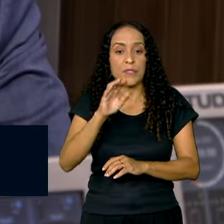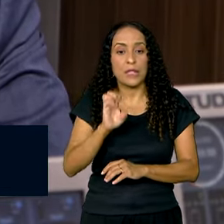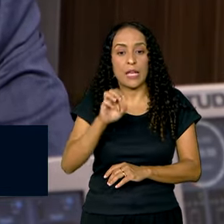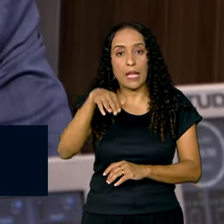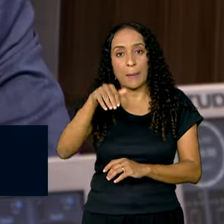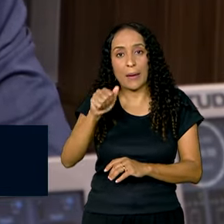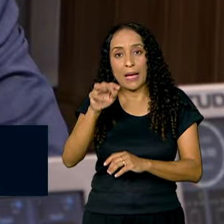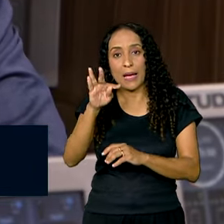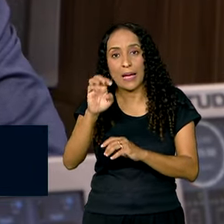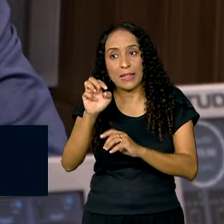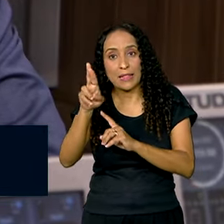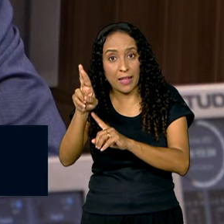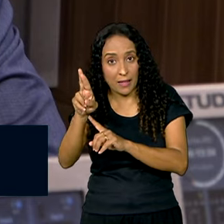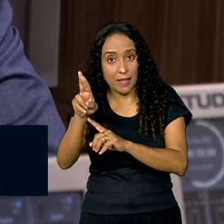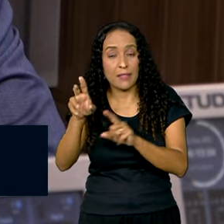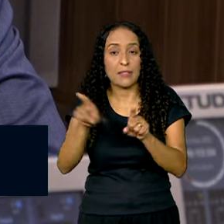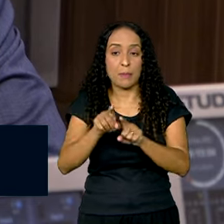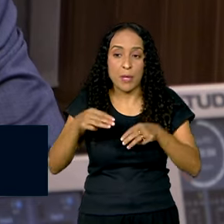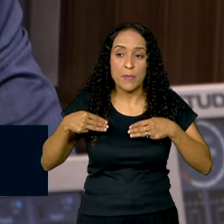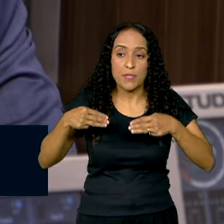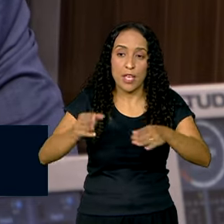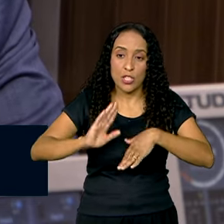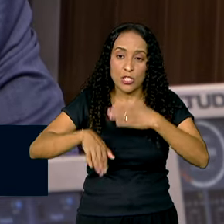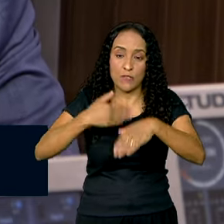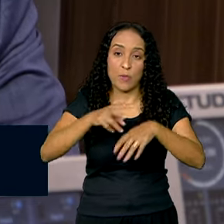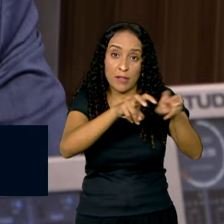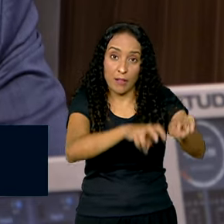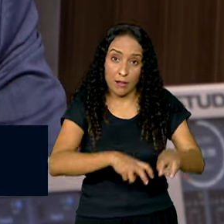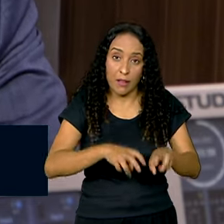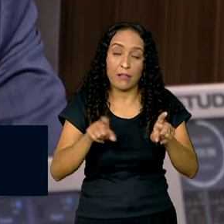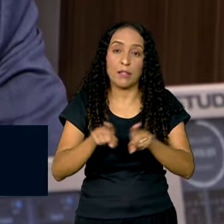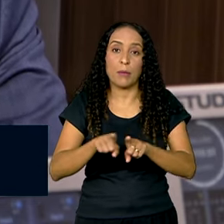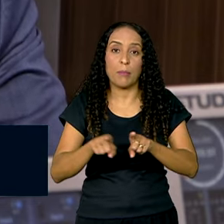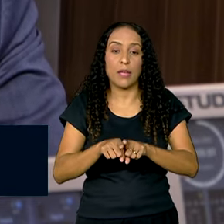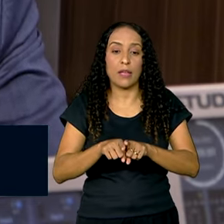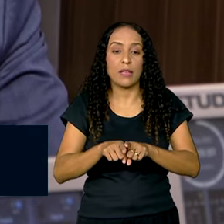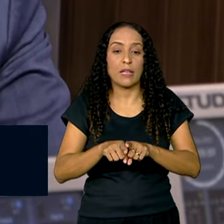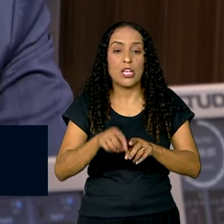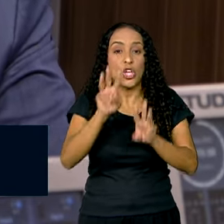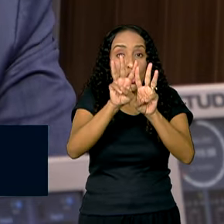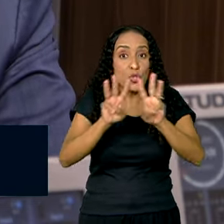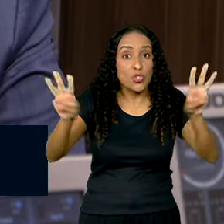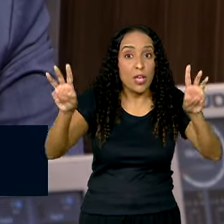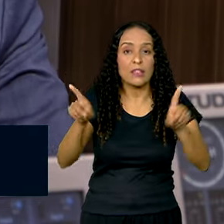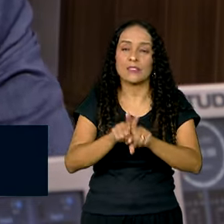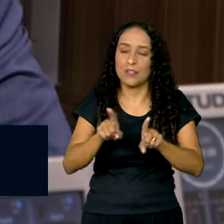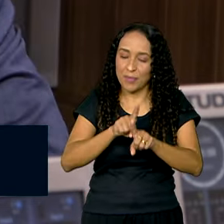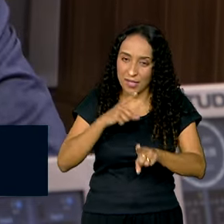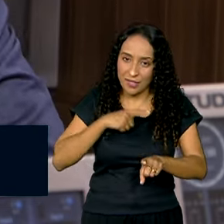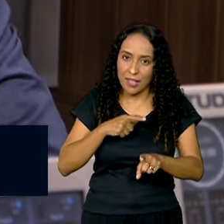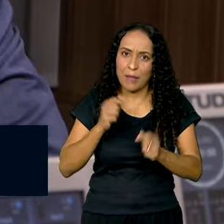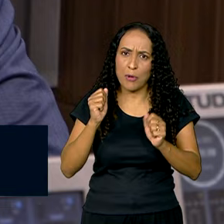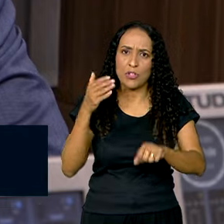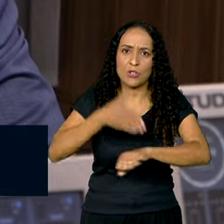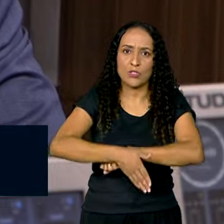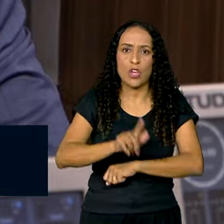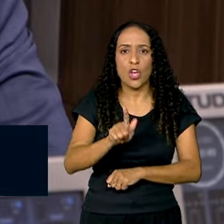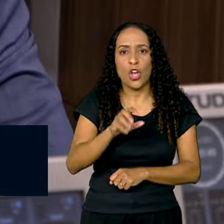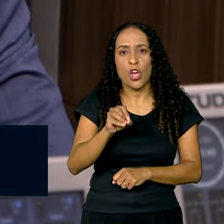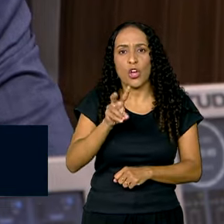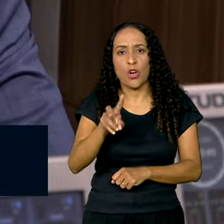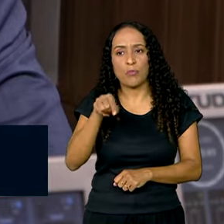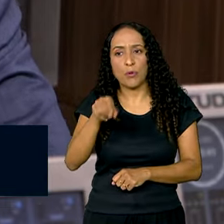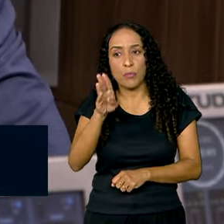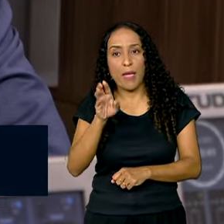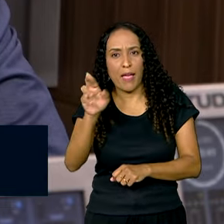matérias as o próprio Ministério do Desenvolvimento Agrário eh Ah no site tá então não deixe de acessar o golf.br Lá tem